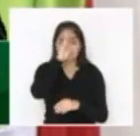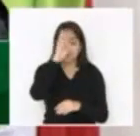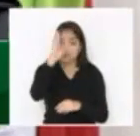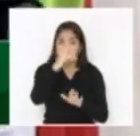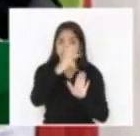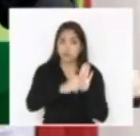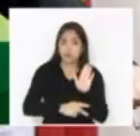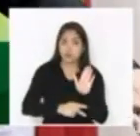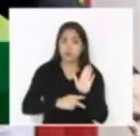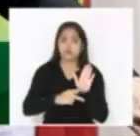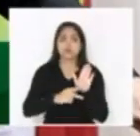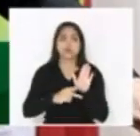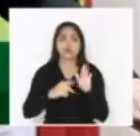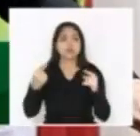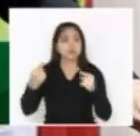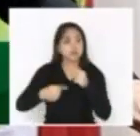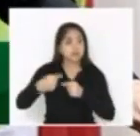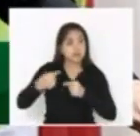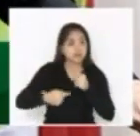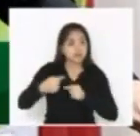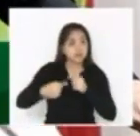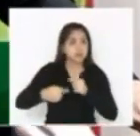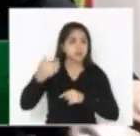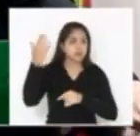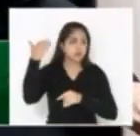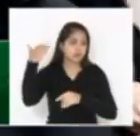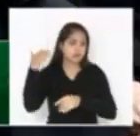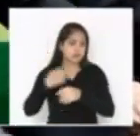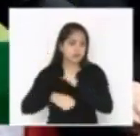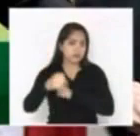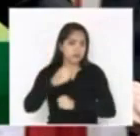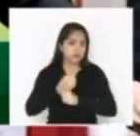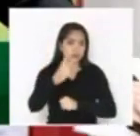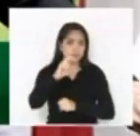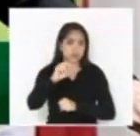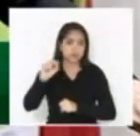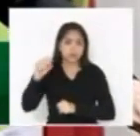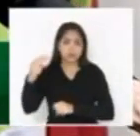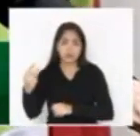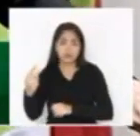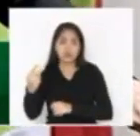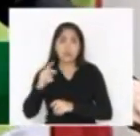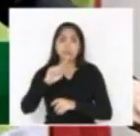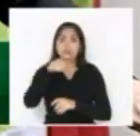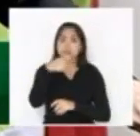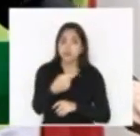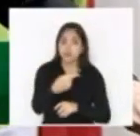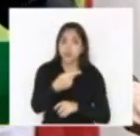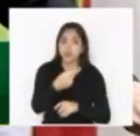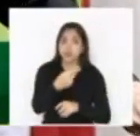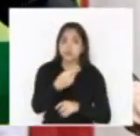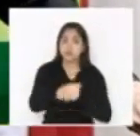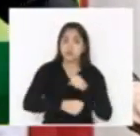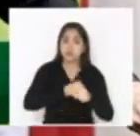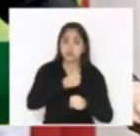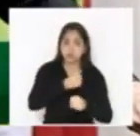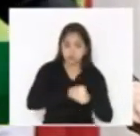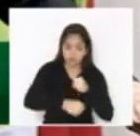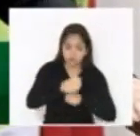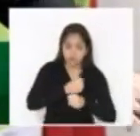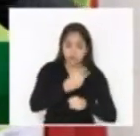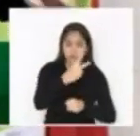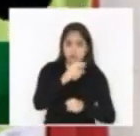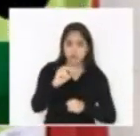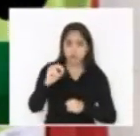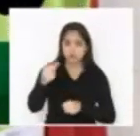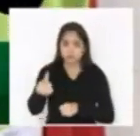projeto que se discutiu naquela eleição em 2002. E depois, em 2006, novamente, o